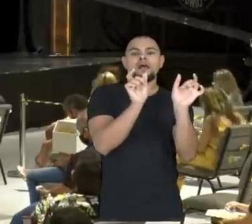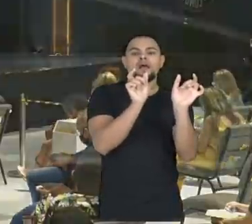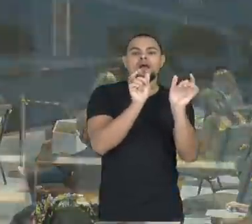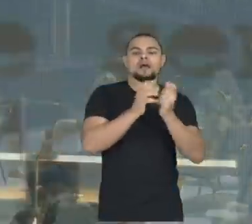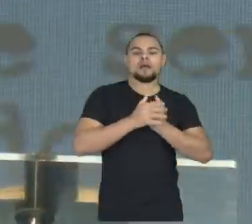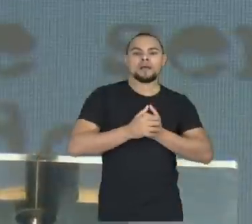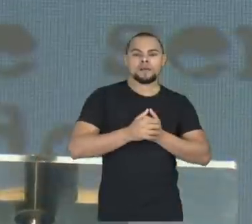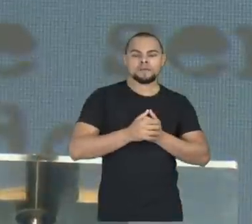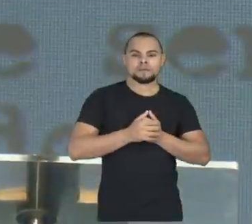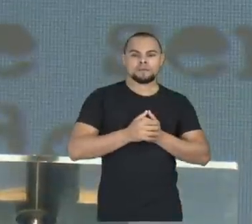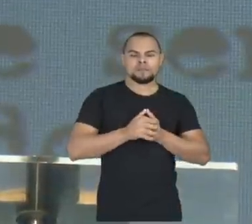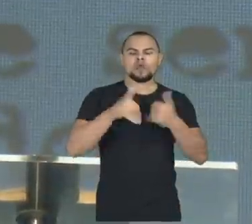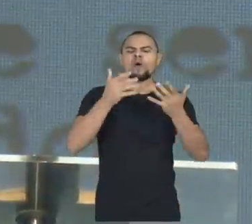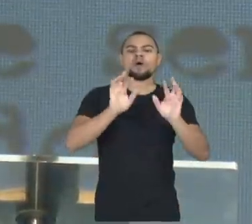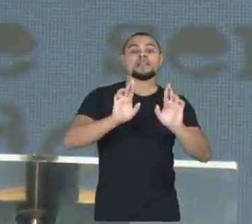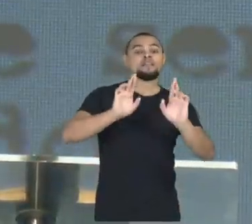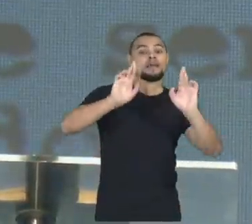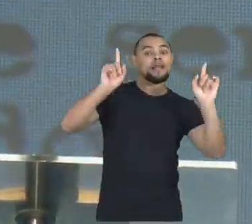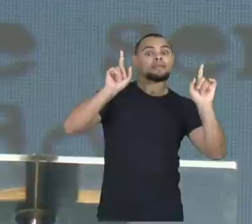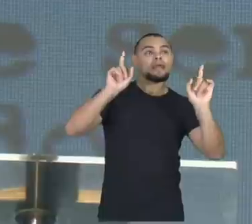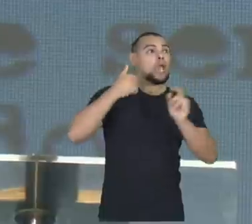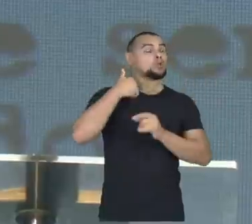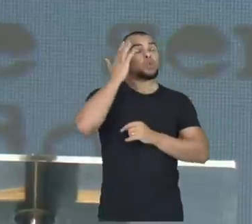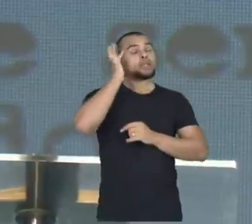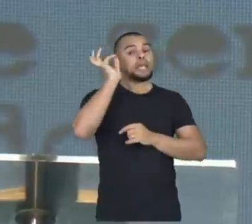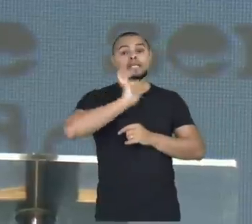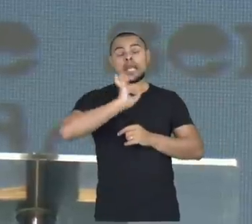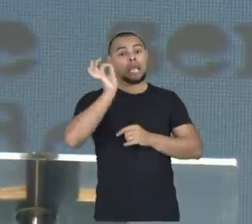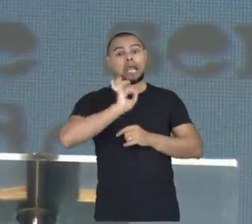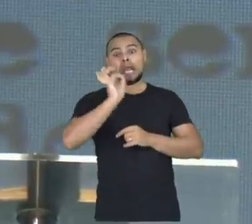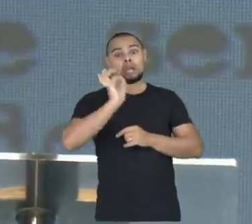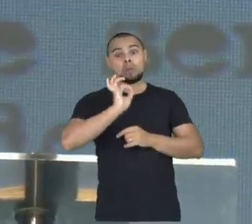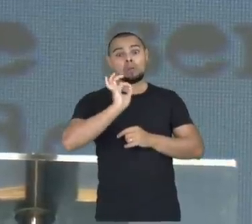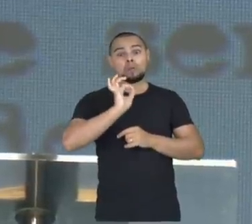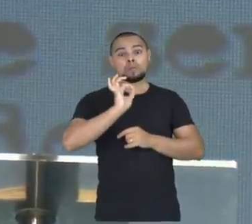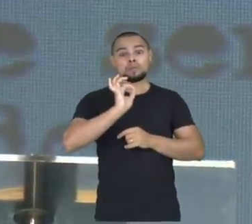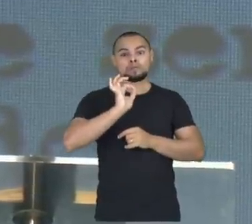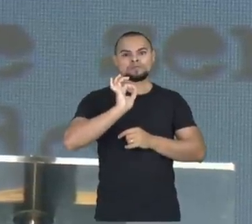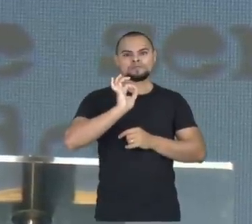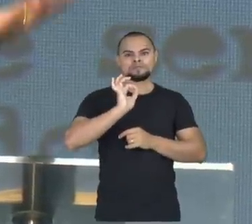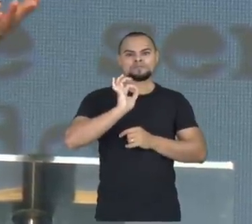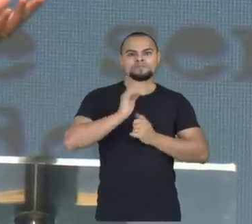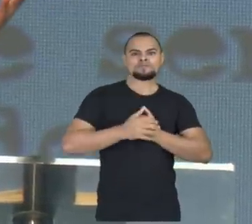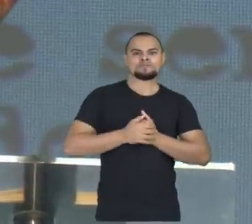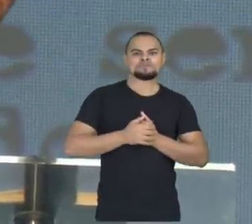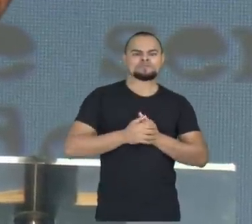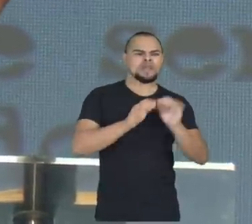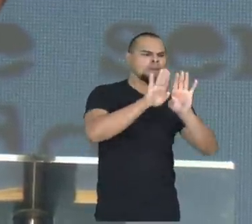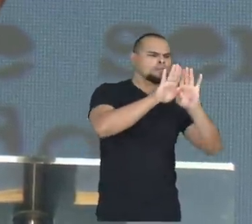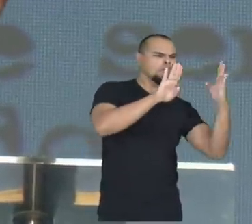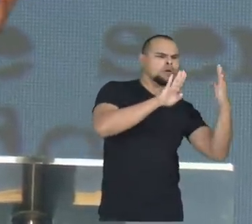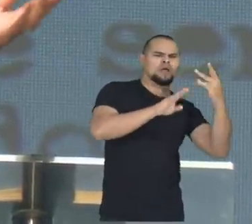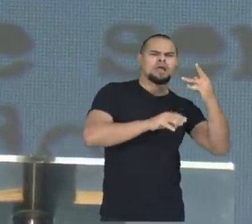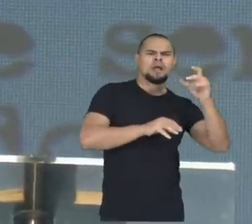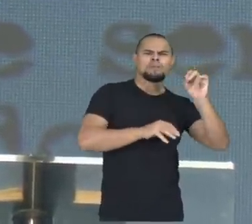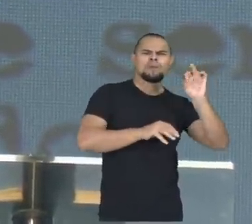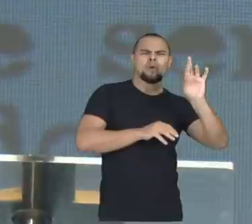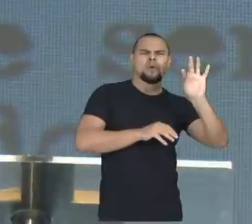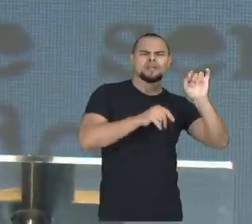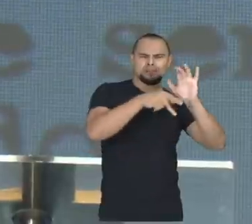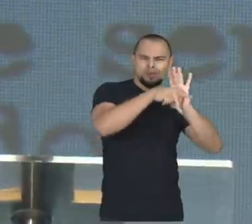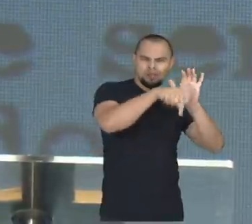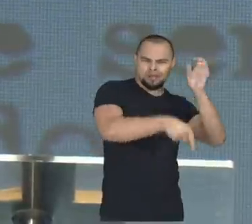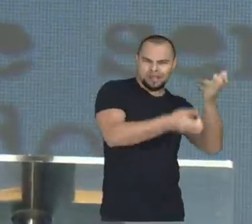Qual é a diferença, pastor? Não estou entendendo. Por que, que você está perguntando se é porta de inferno ou arma